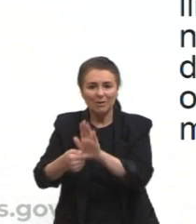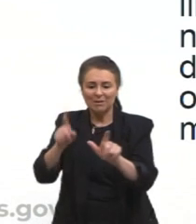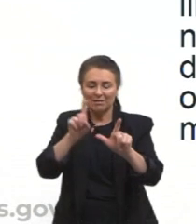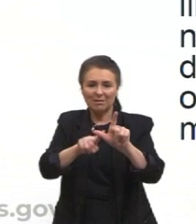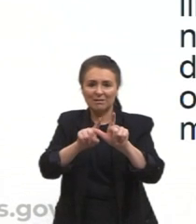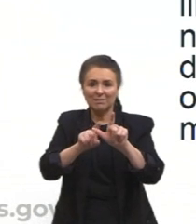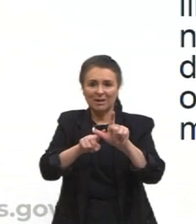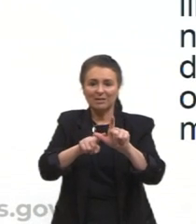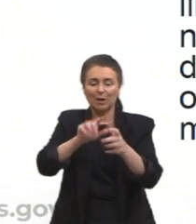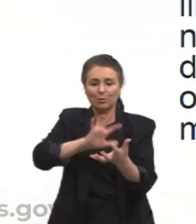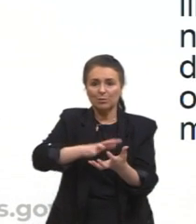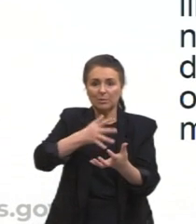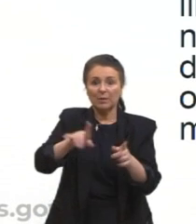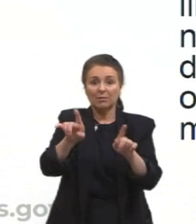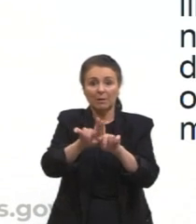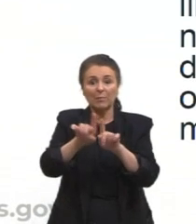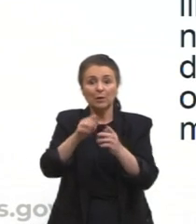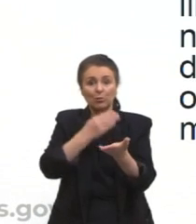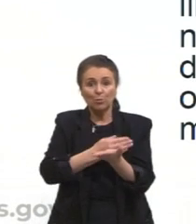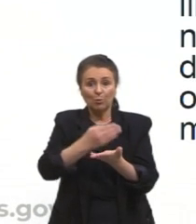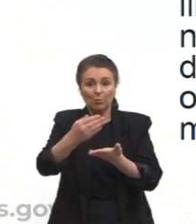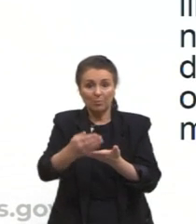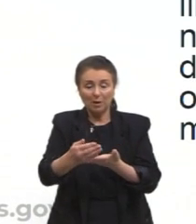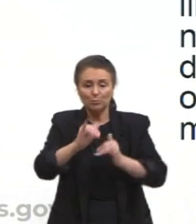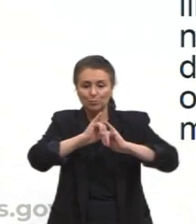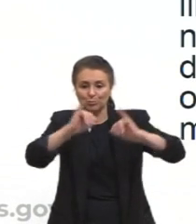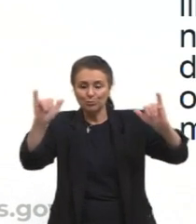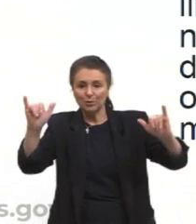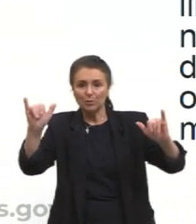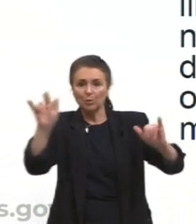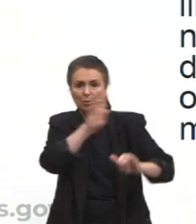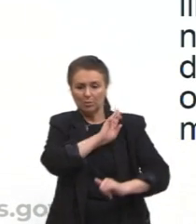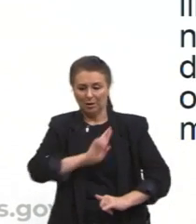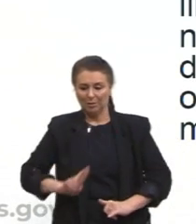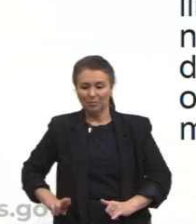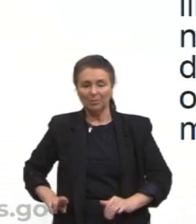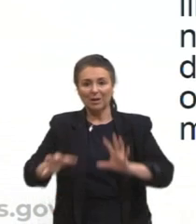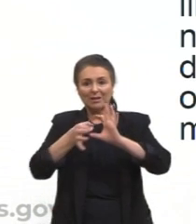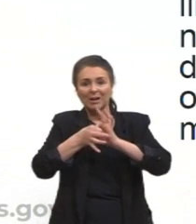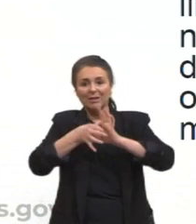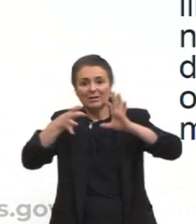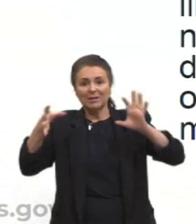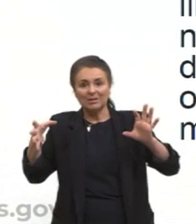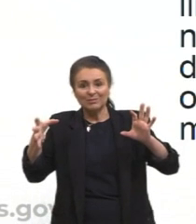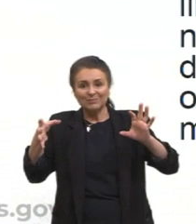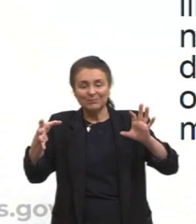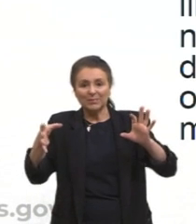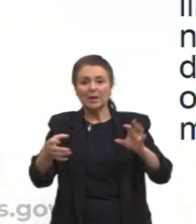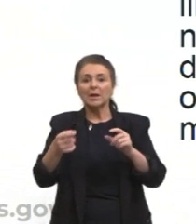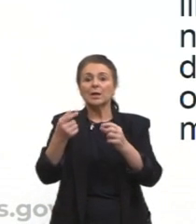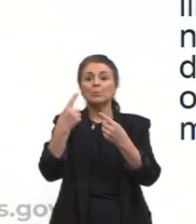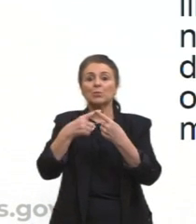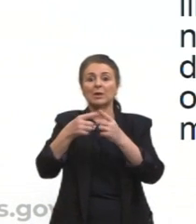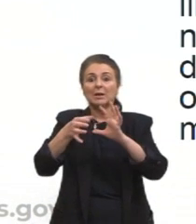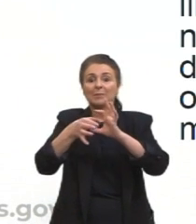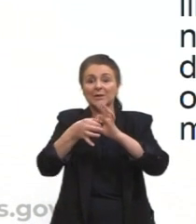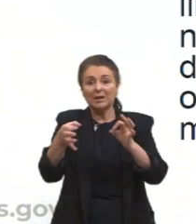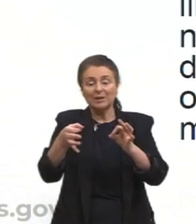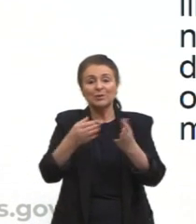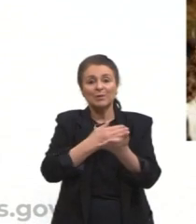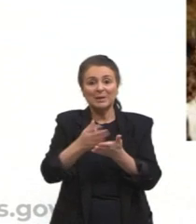enredo a proclamação da república né essa liberdade e no final também sobre essa questão da Liberdade vinda de um período pode